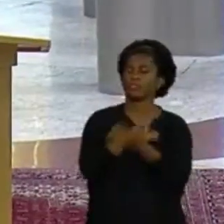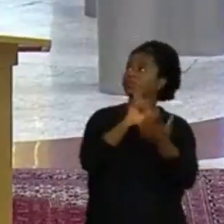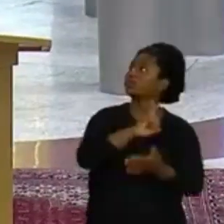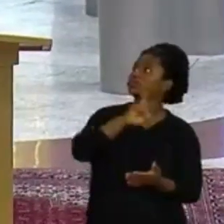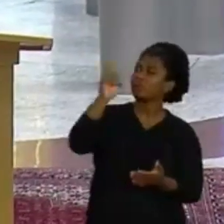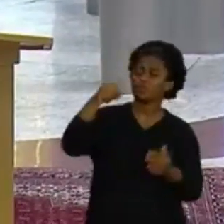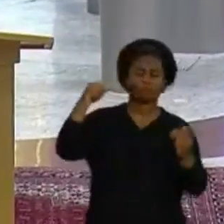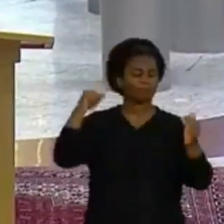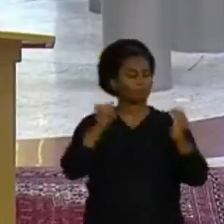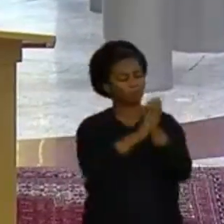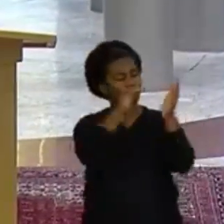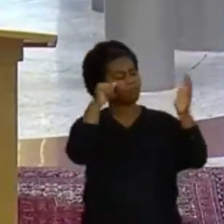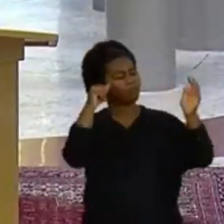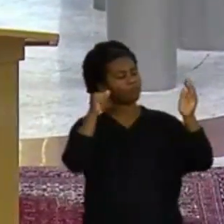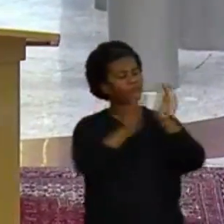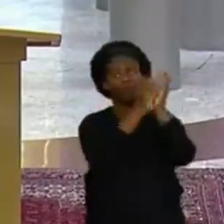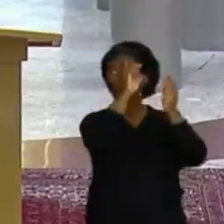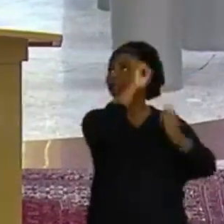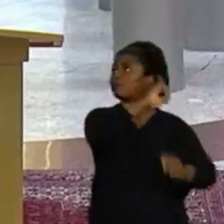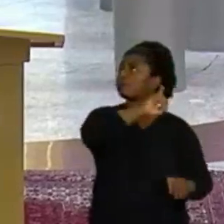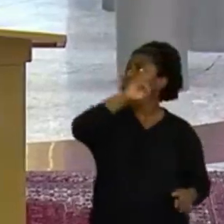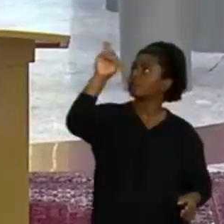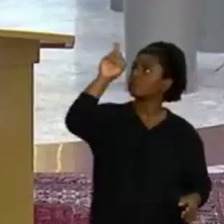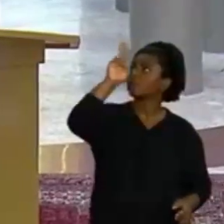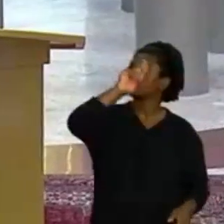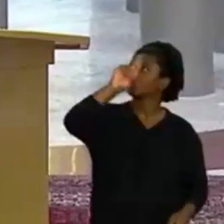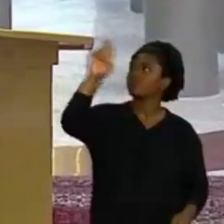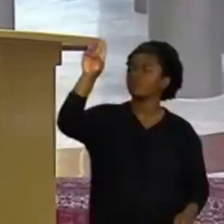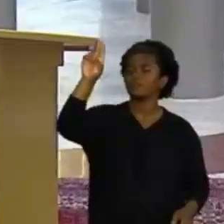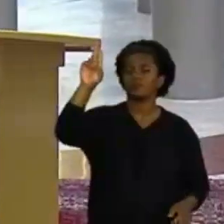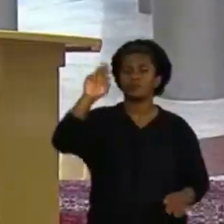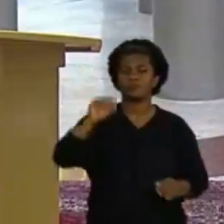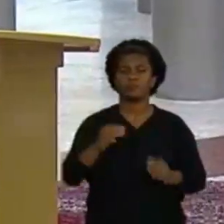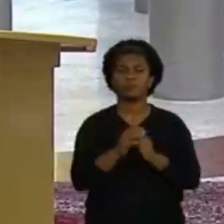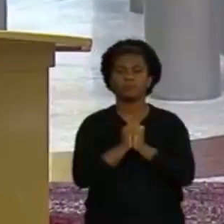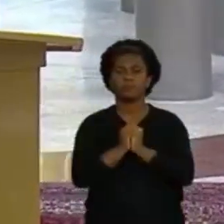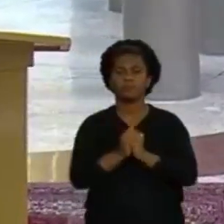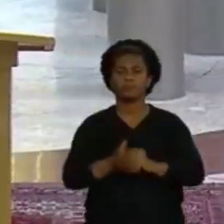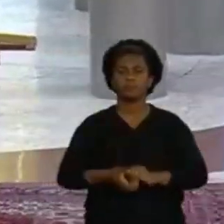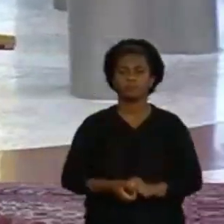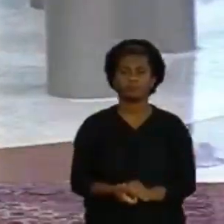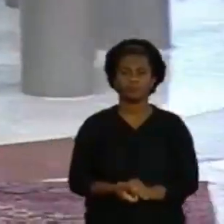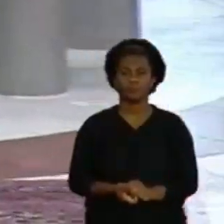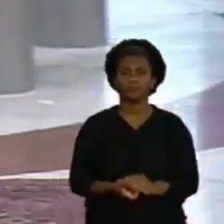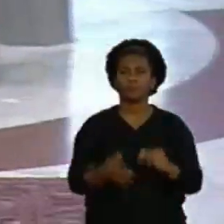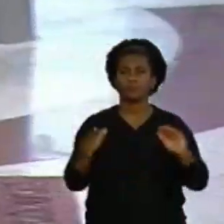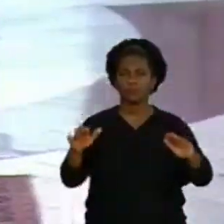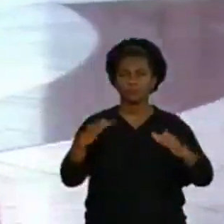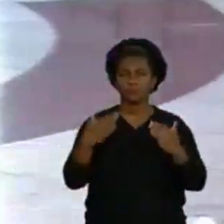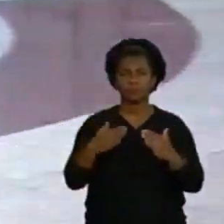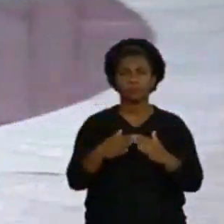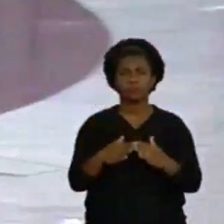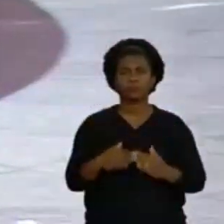a Deus, louvado seja o teu santo nome. Amém. Olha para mim, por